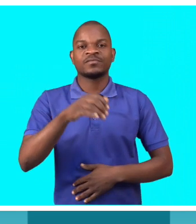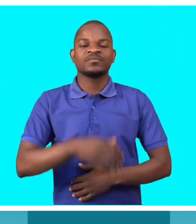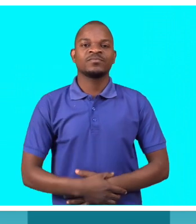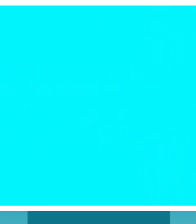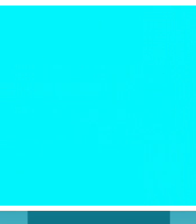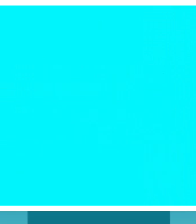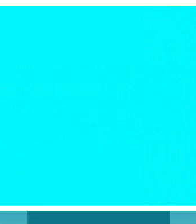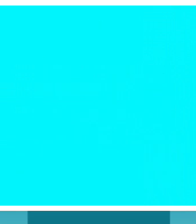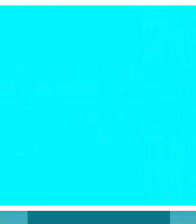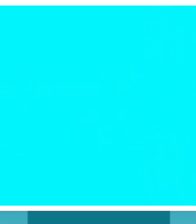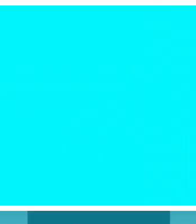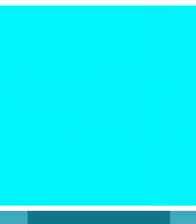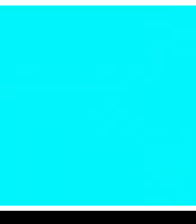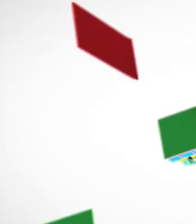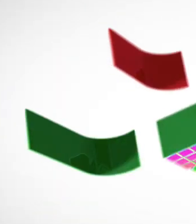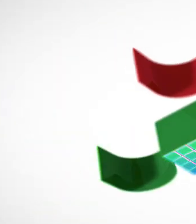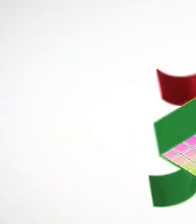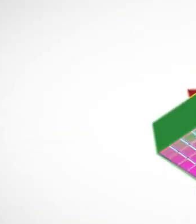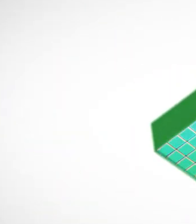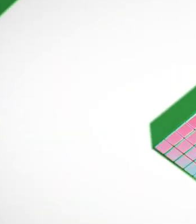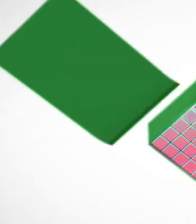conservando a natureza.